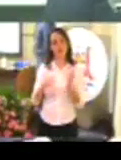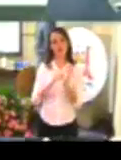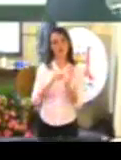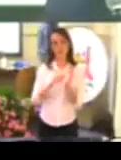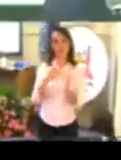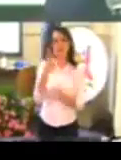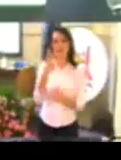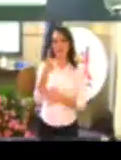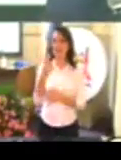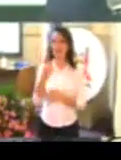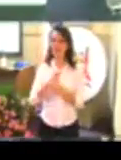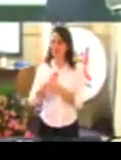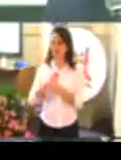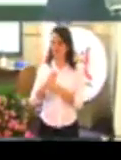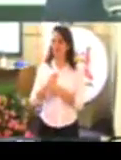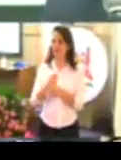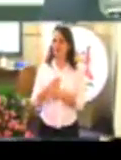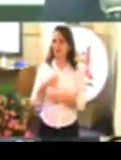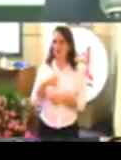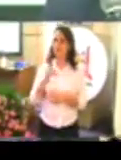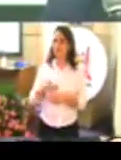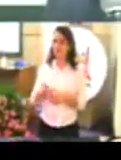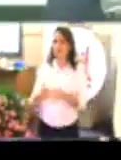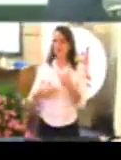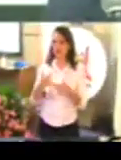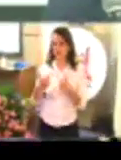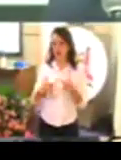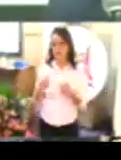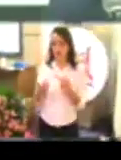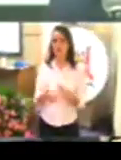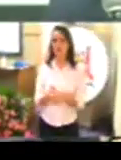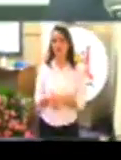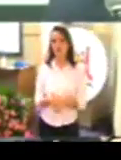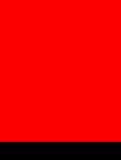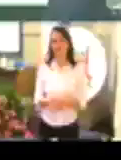há 41 anos. Ainda estou em atividade,